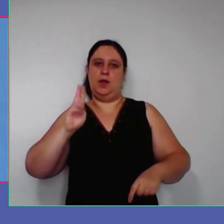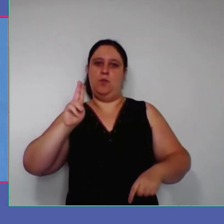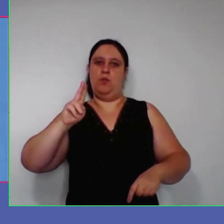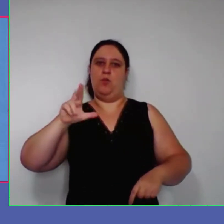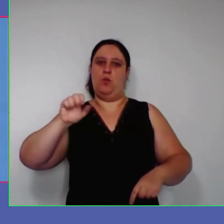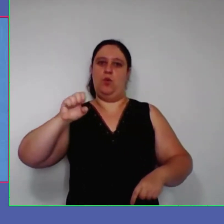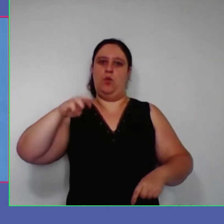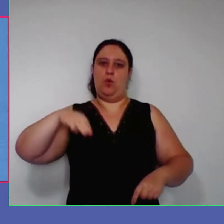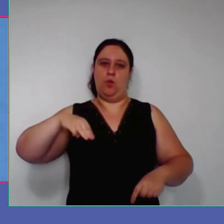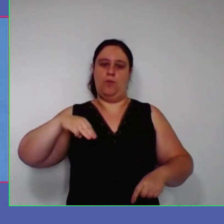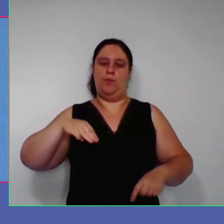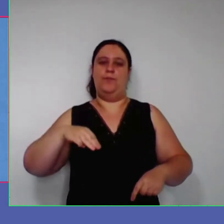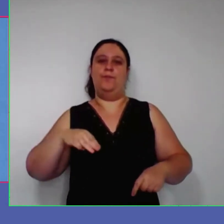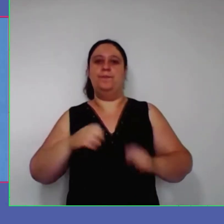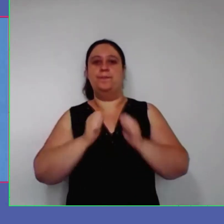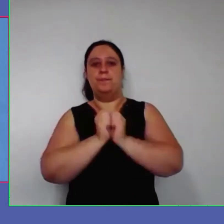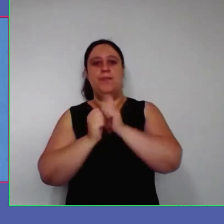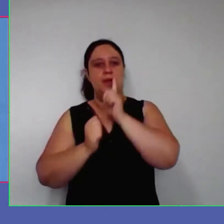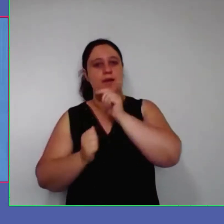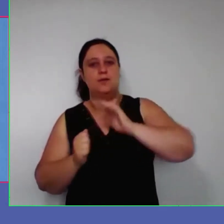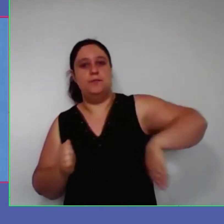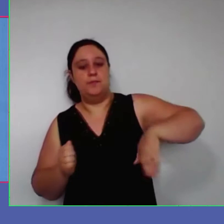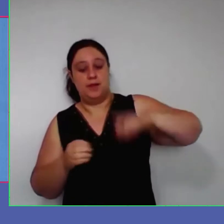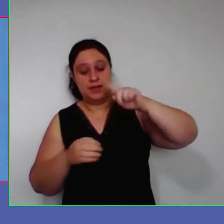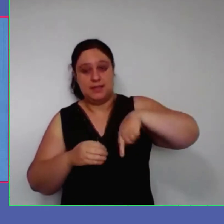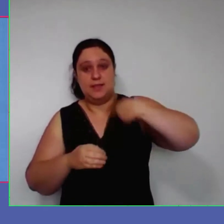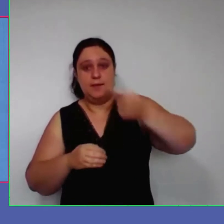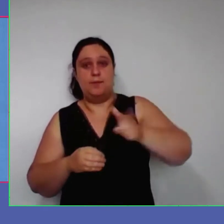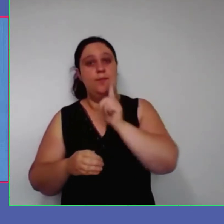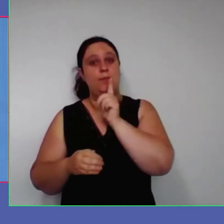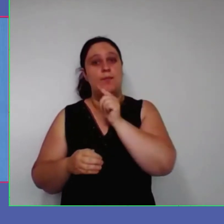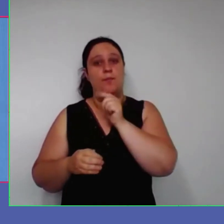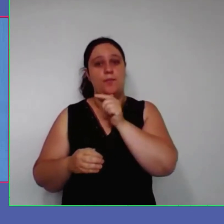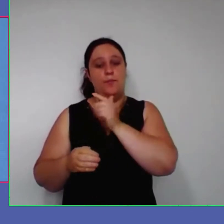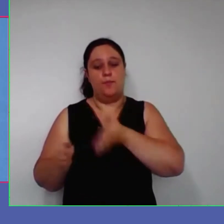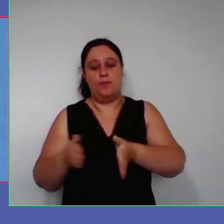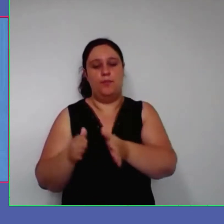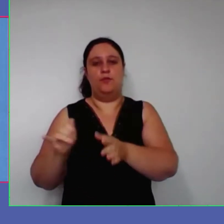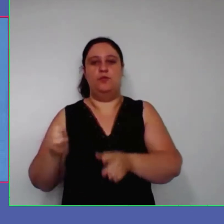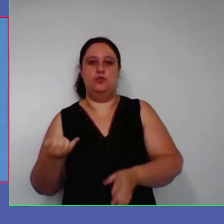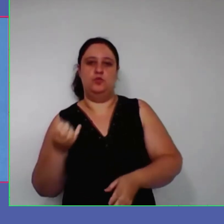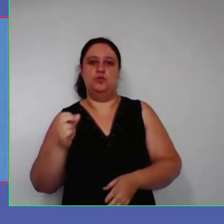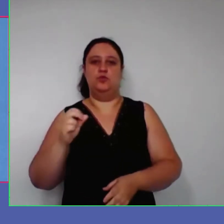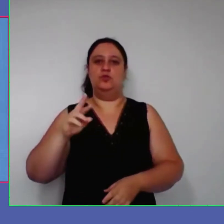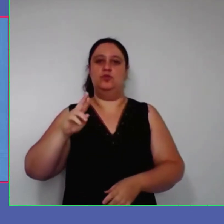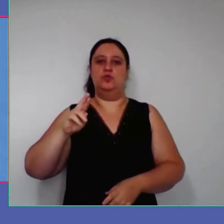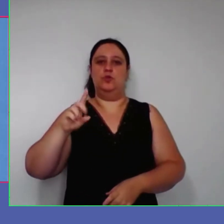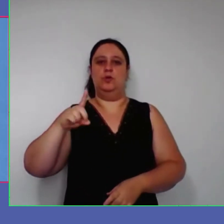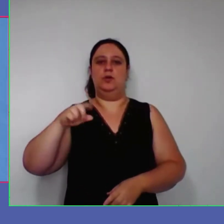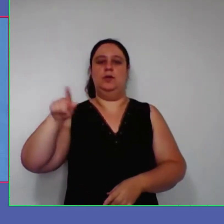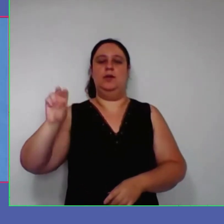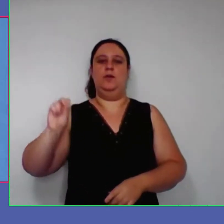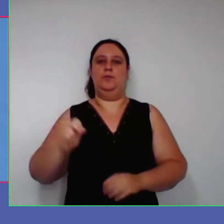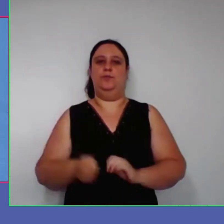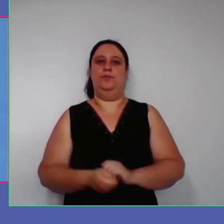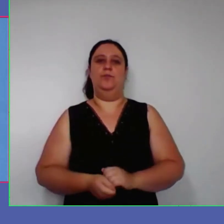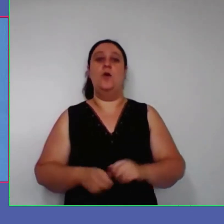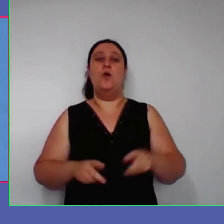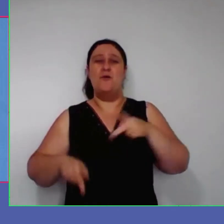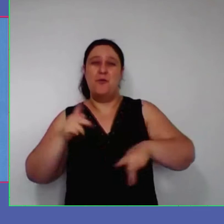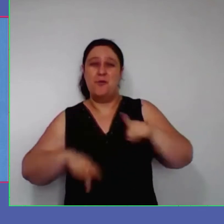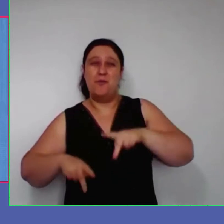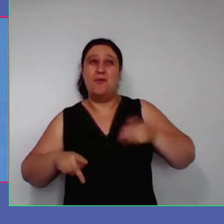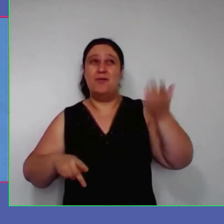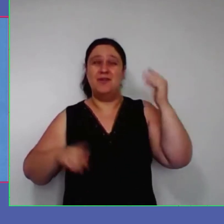mar, além do Jordão, Galileia dos gentios. O povo que jazia em trevas viu